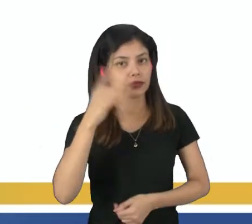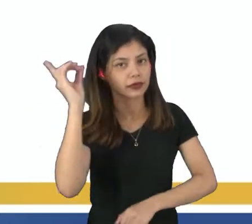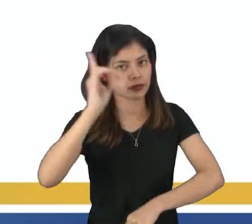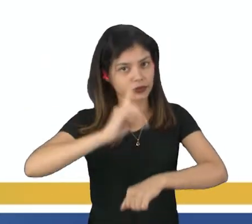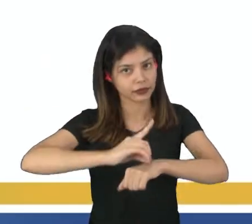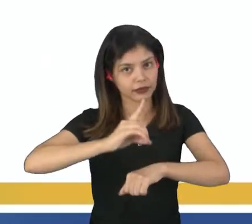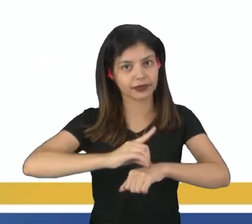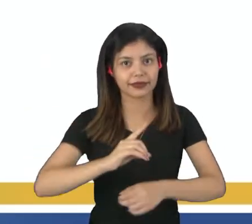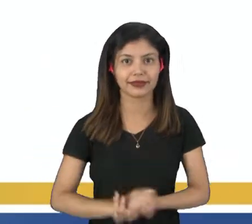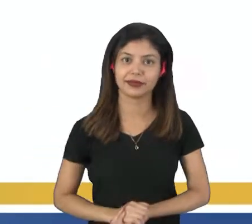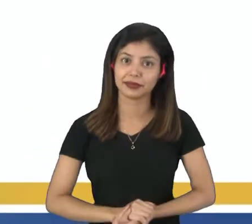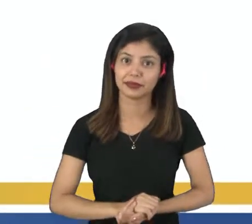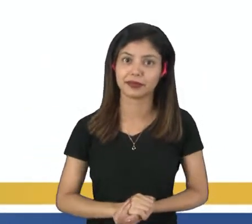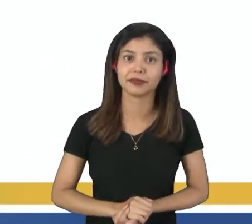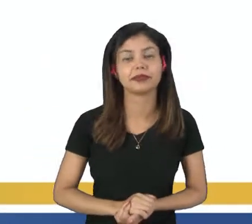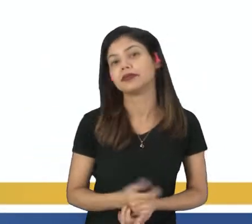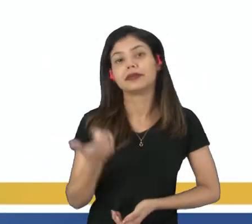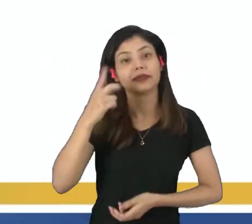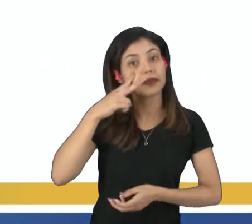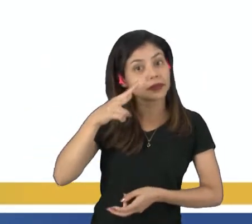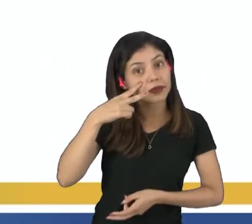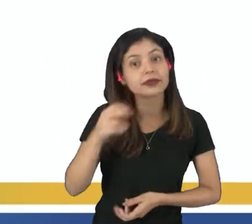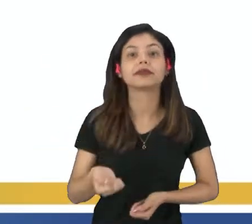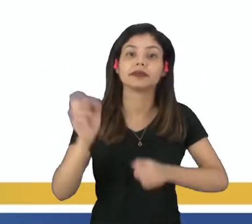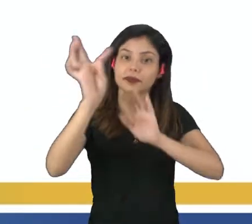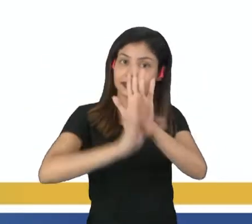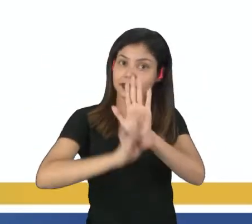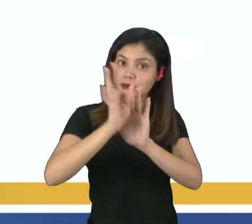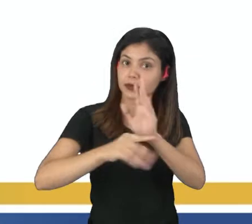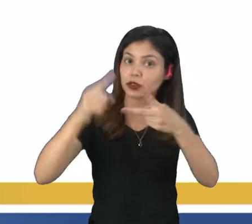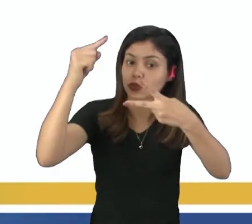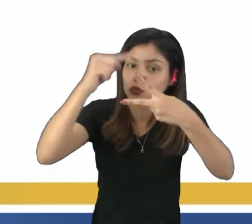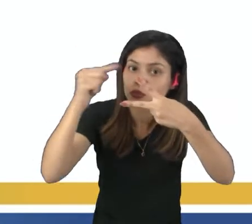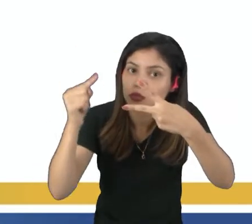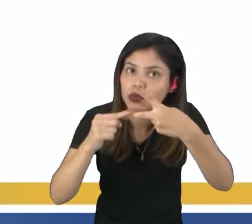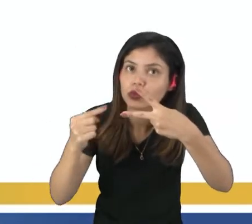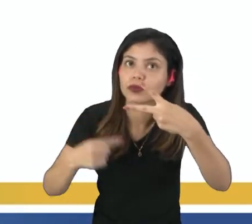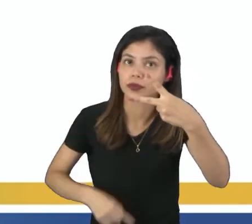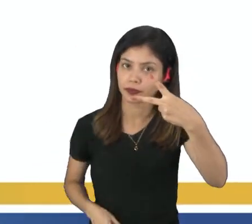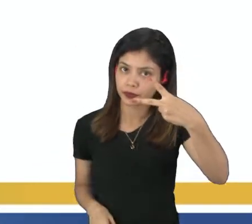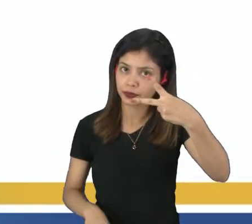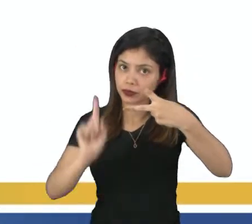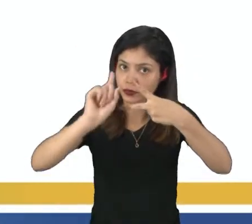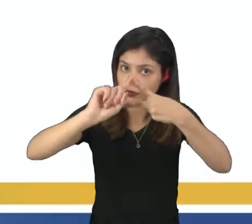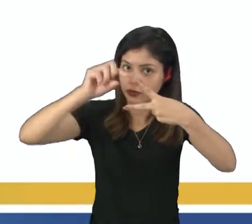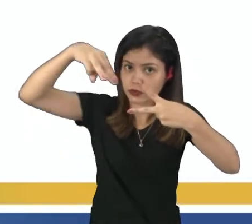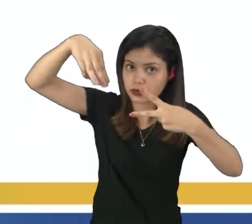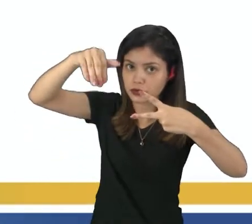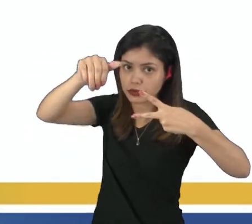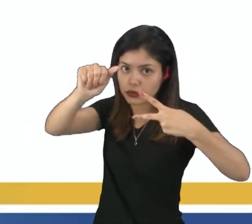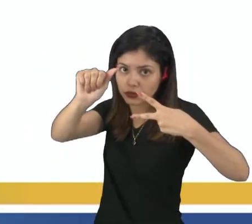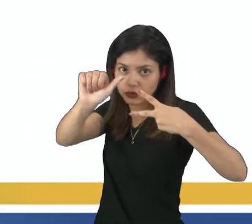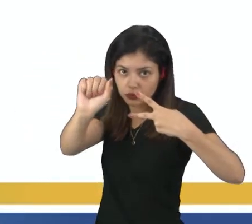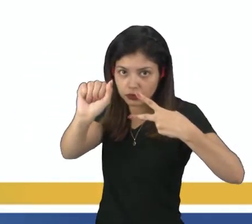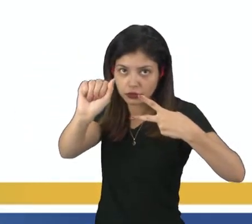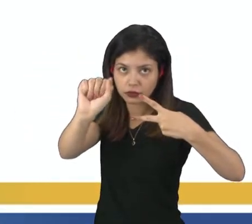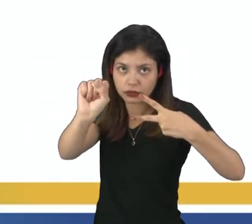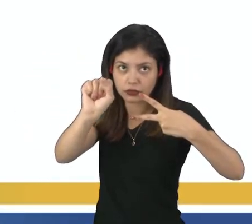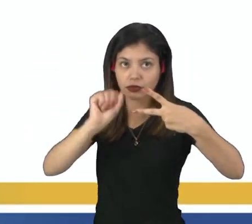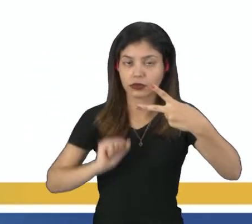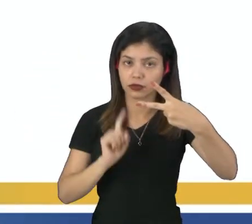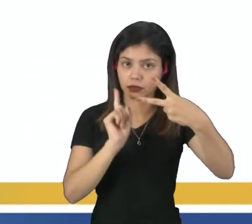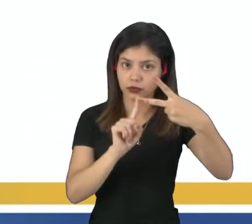à diretoria. Observe no texto o uso dos dois mas. Primeiro, mas, e